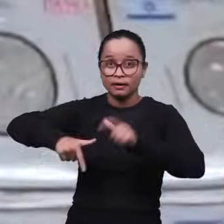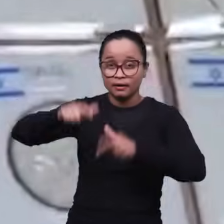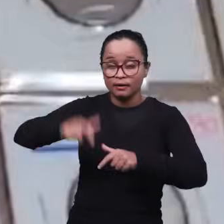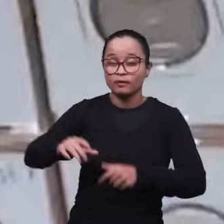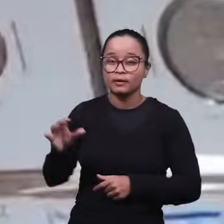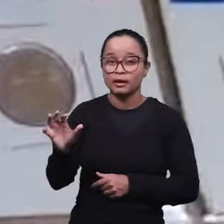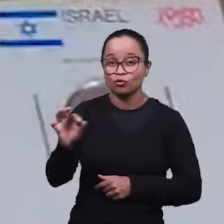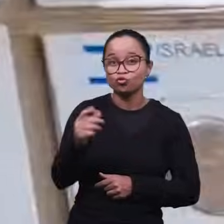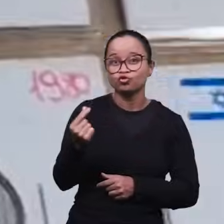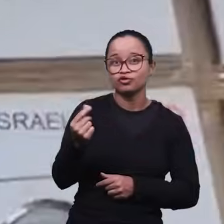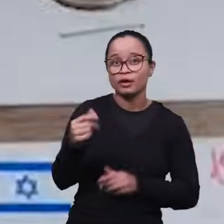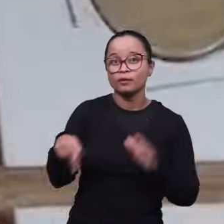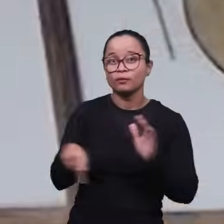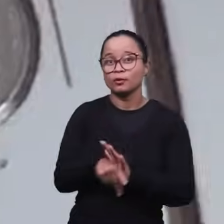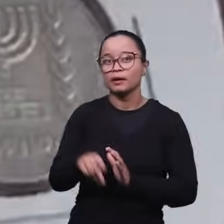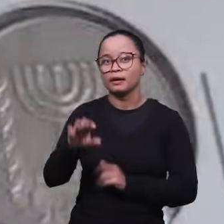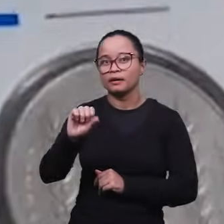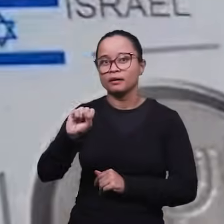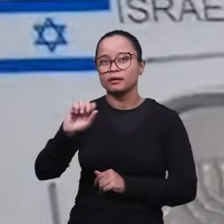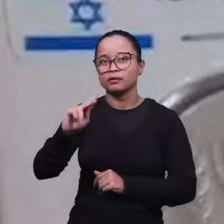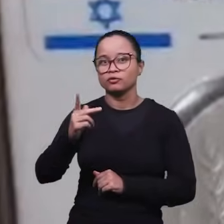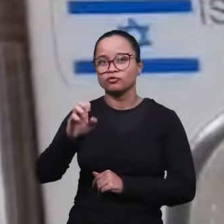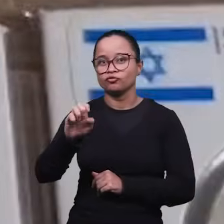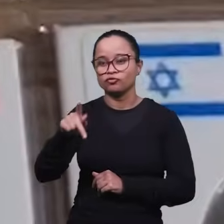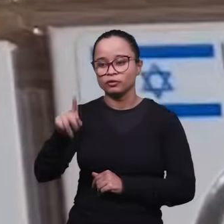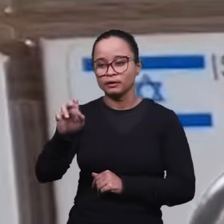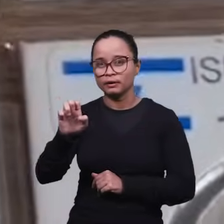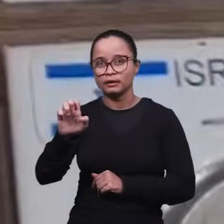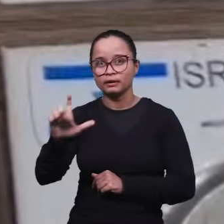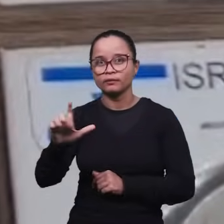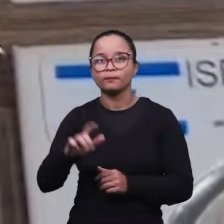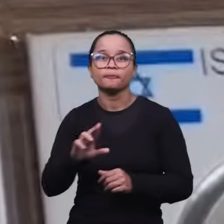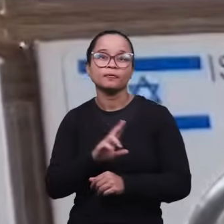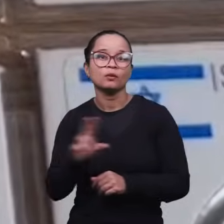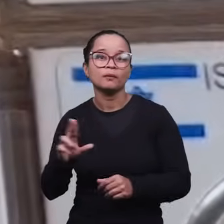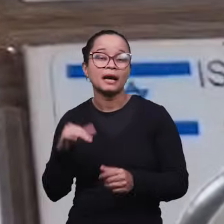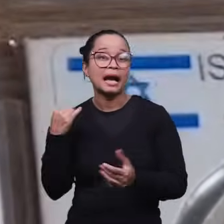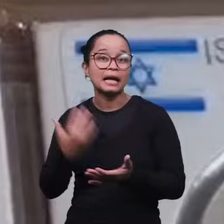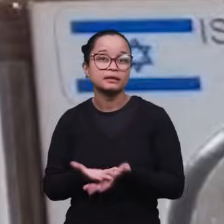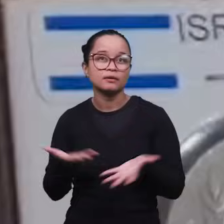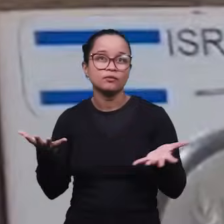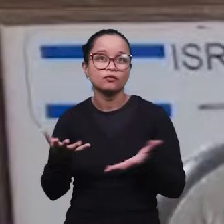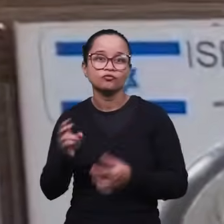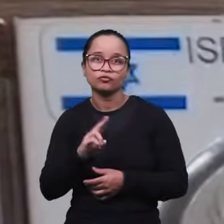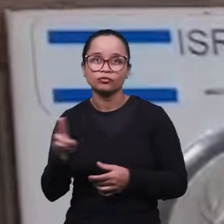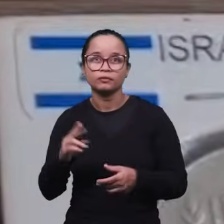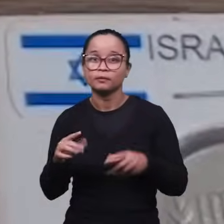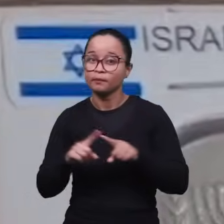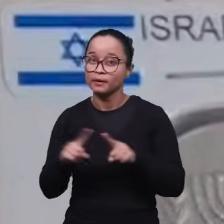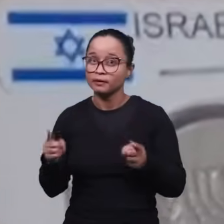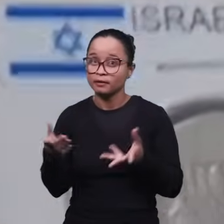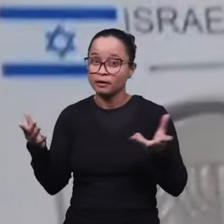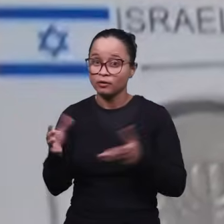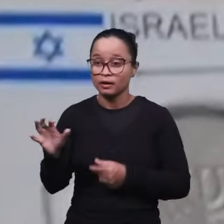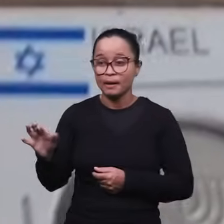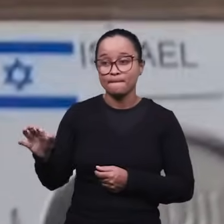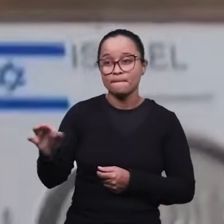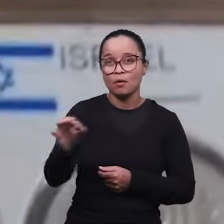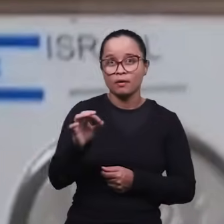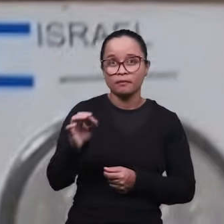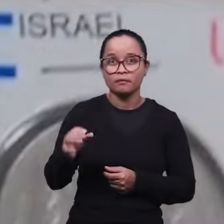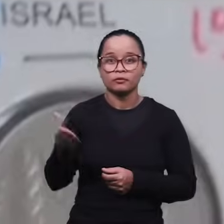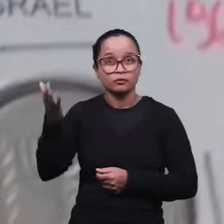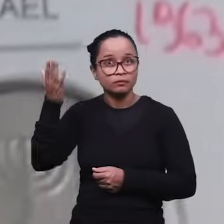vamos ver aí, nós temos vários exemplares, vamos mostrar. O nome até hoje é shekel, mas agora é moeda.